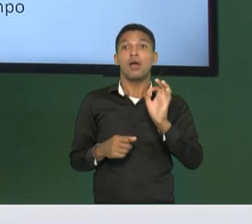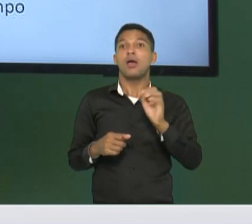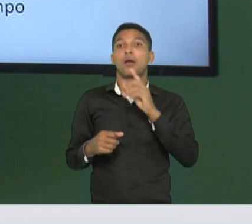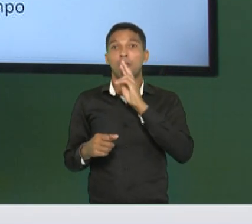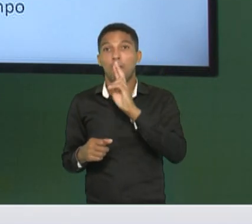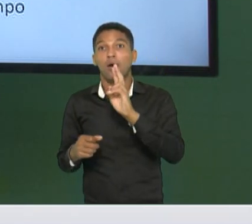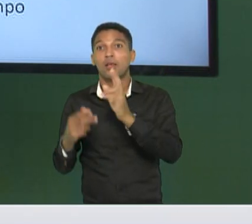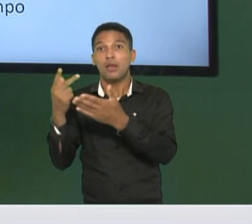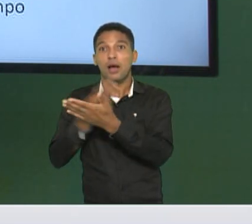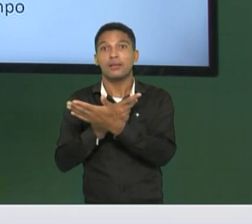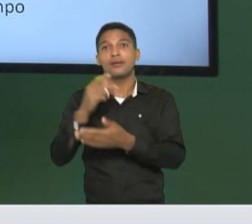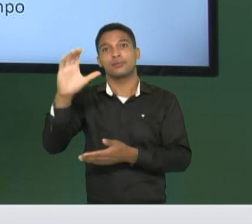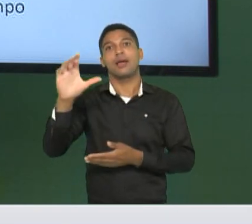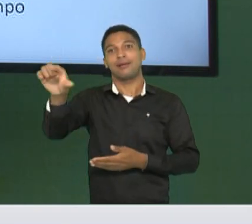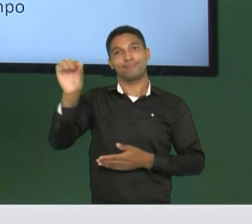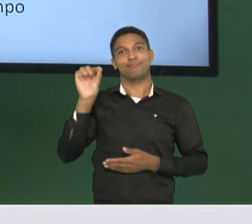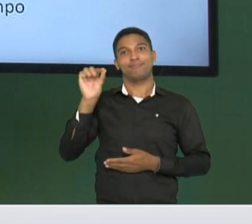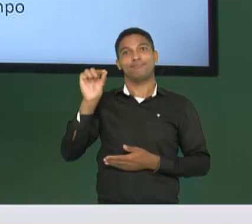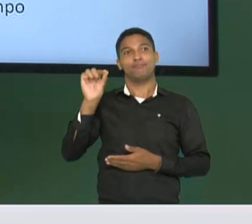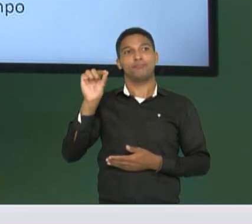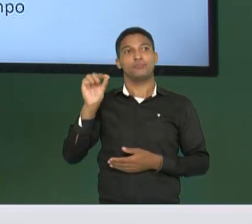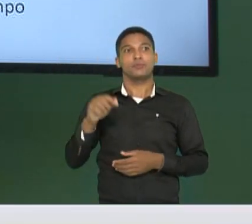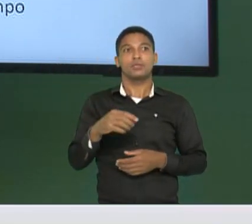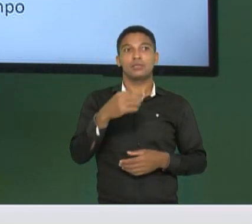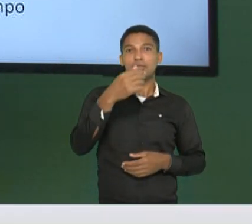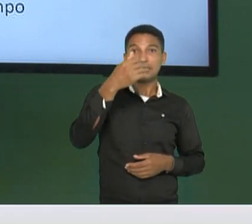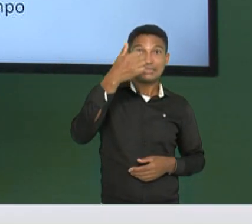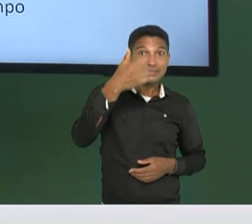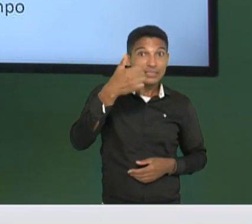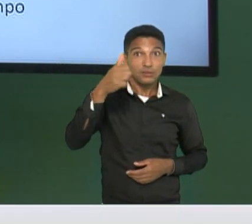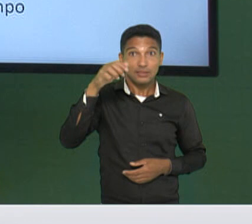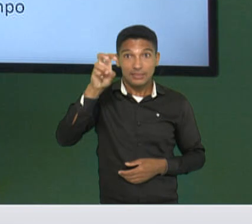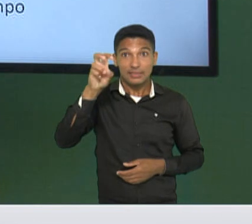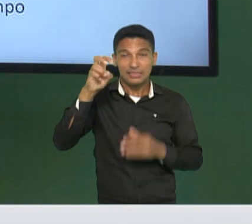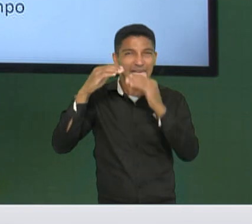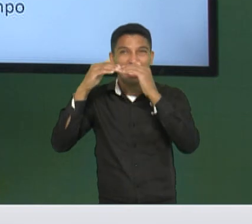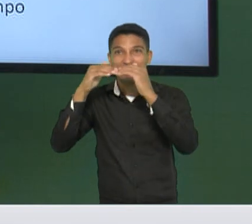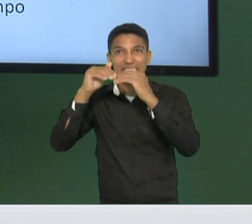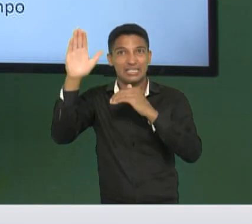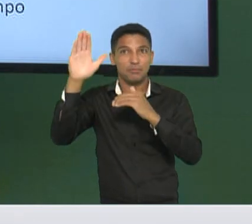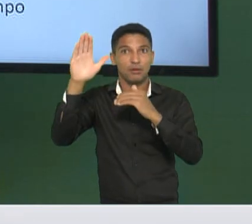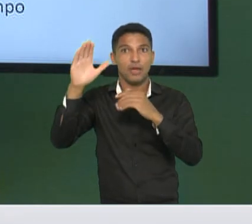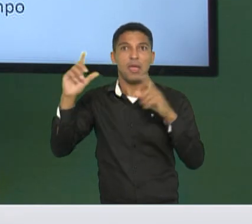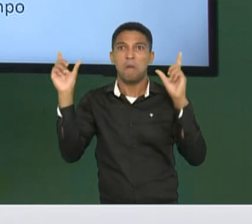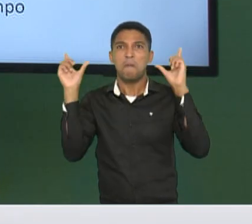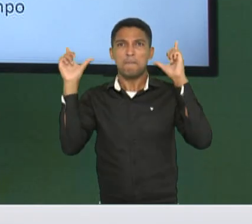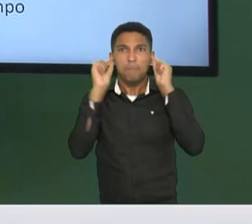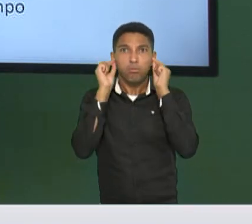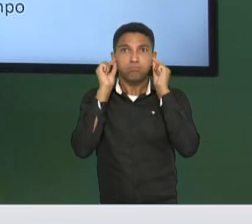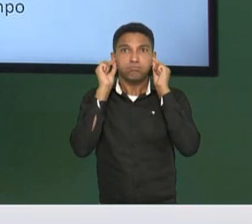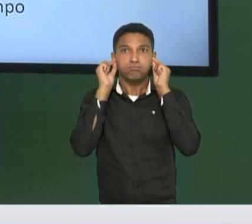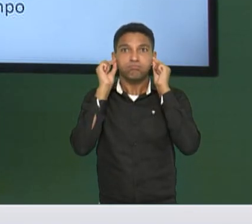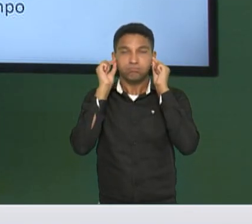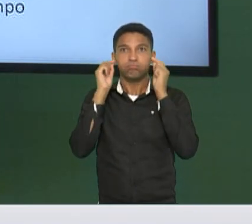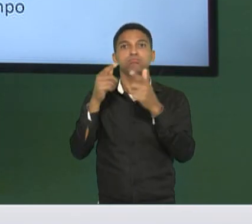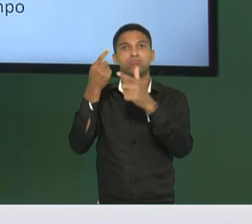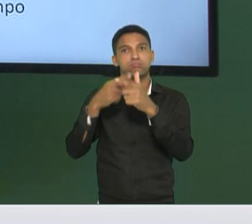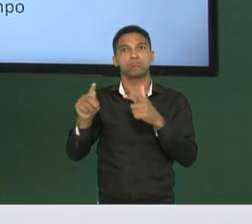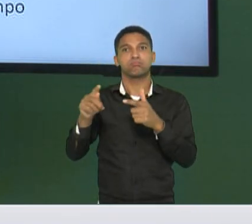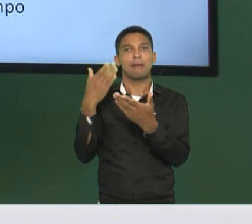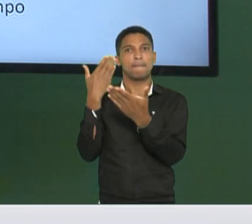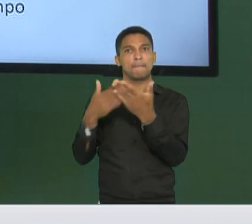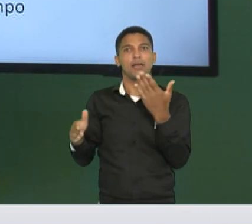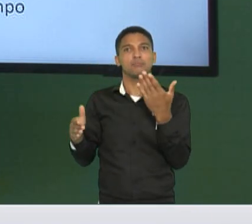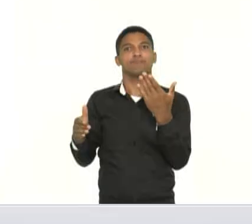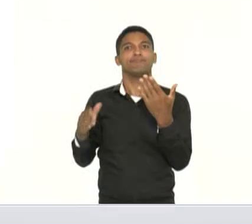né? E acima desse valor é irreversível e imediato a consequência. Então, beleza, é esse